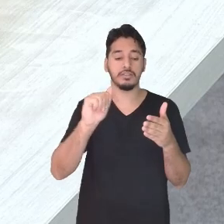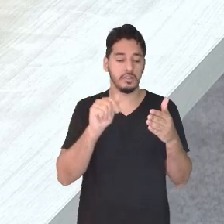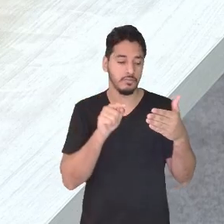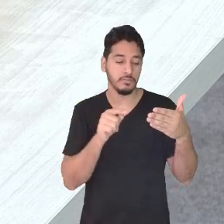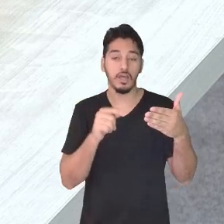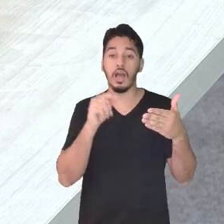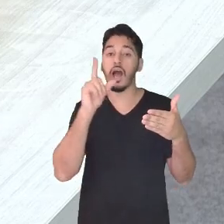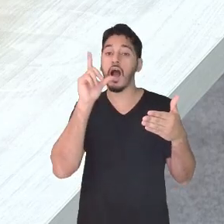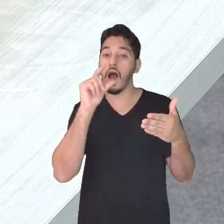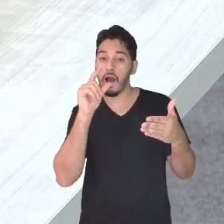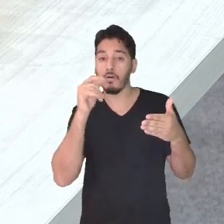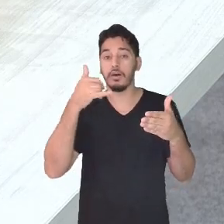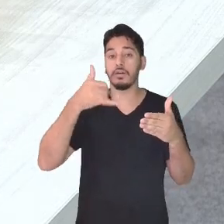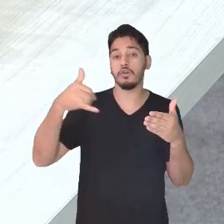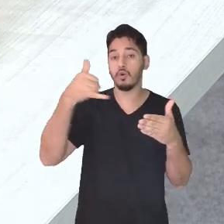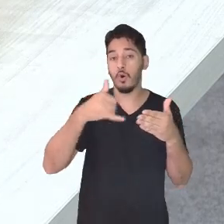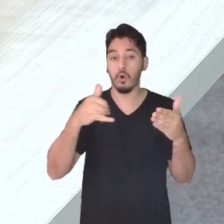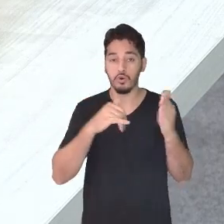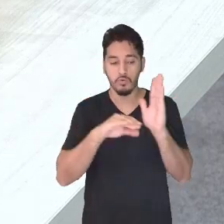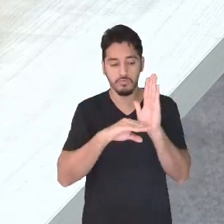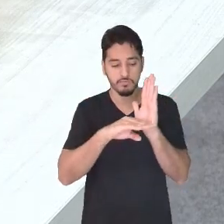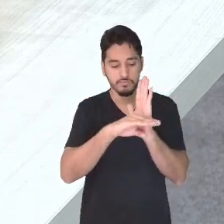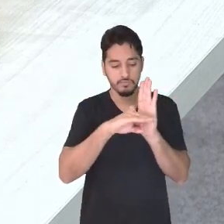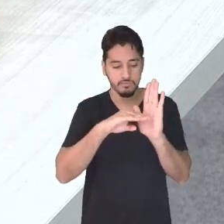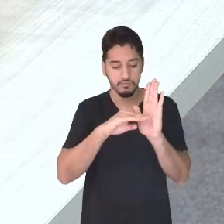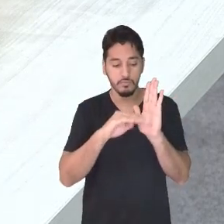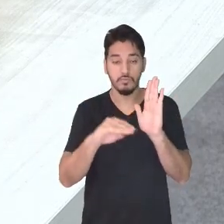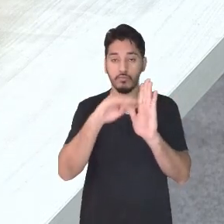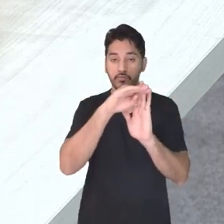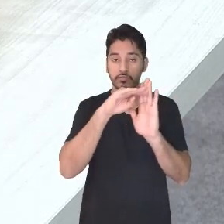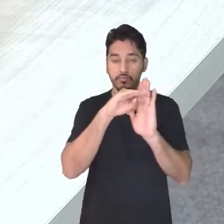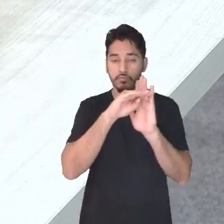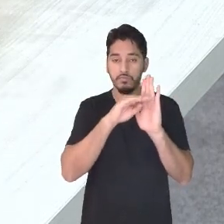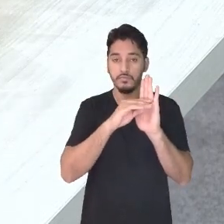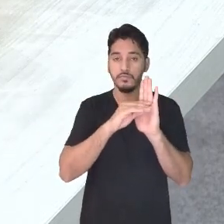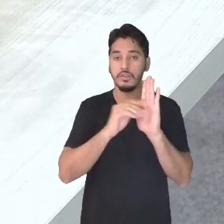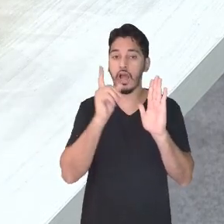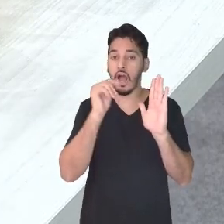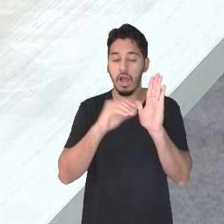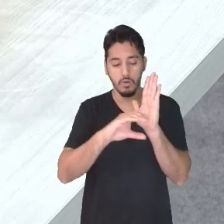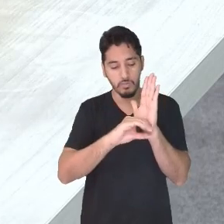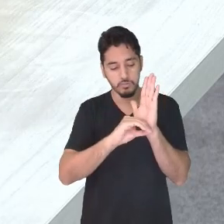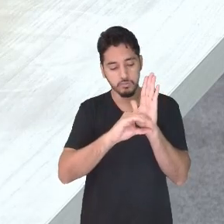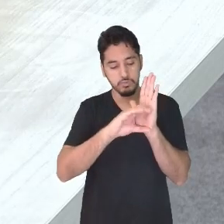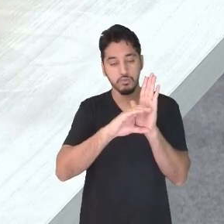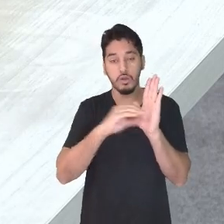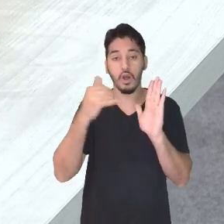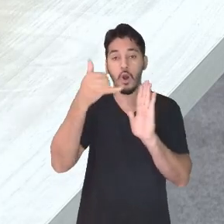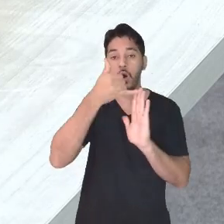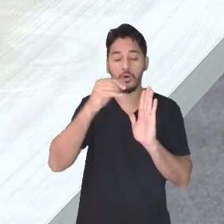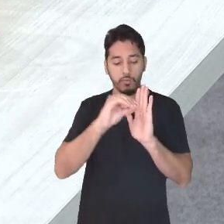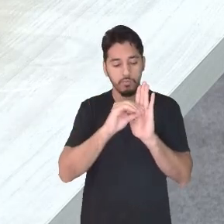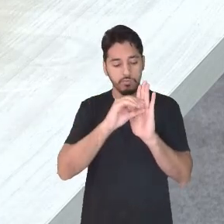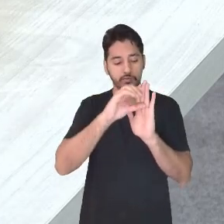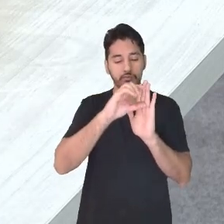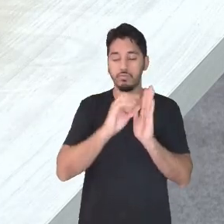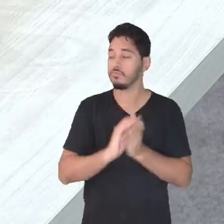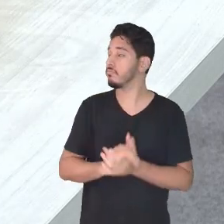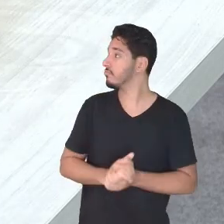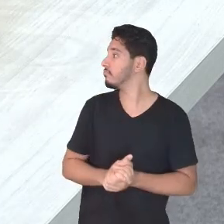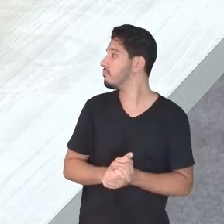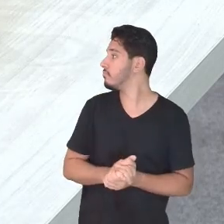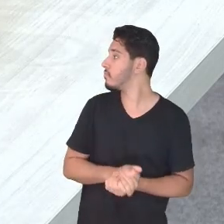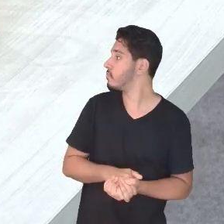ó. Deixa eu ver, trazendo aqui, para que vocês consigam ver a questão aí